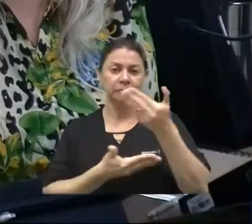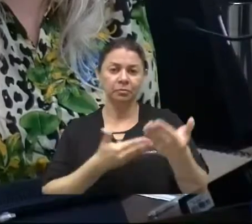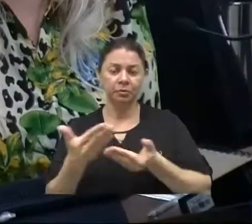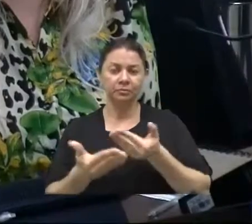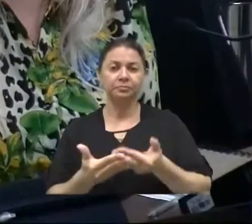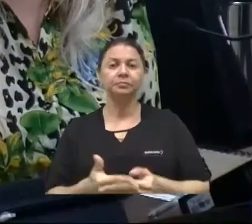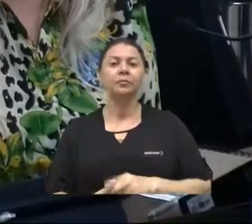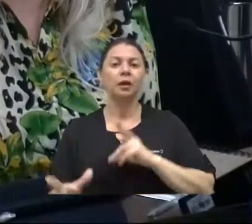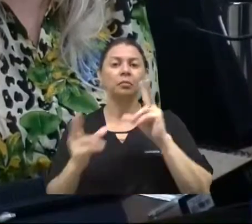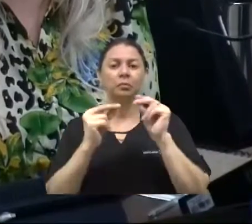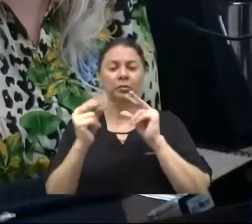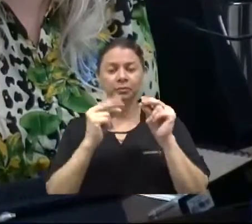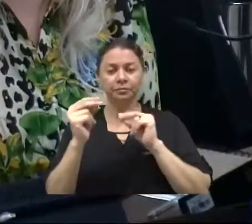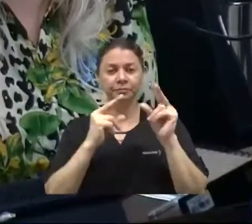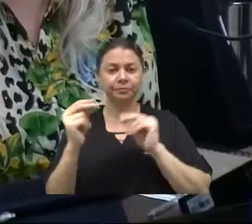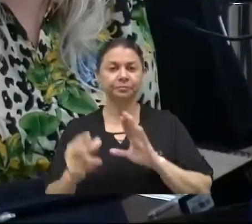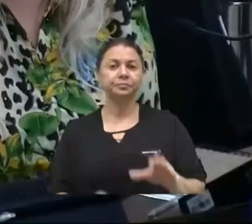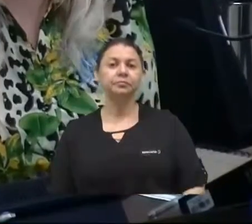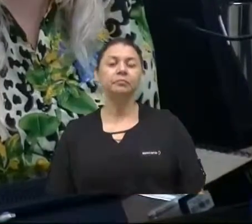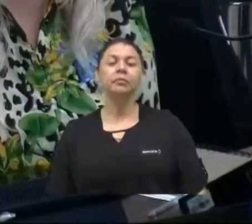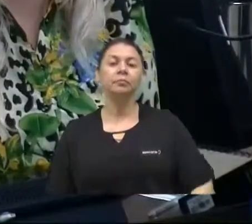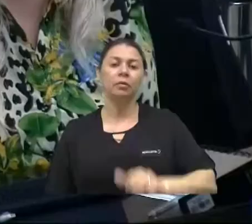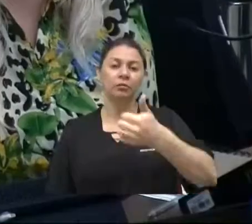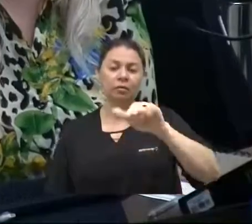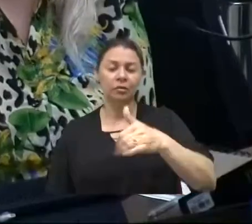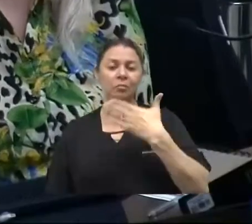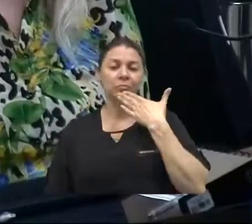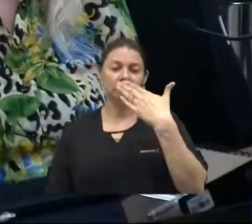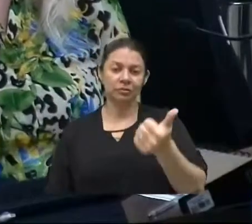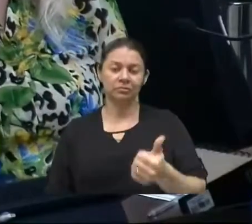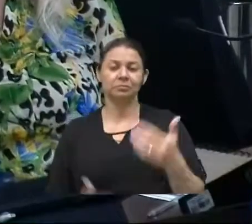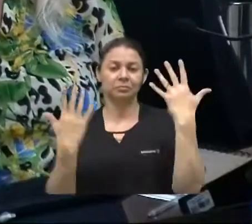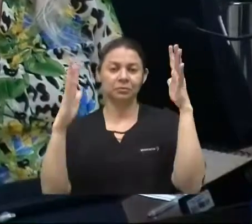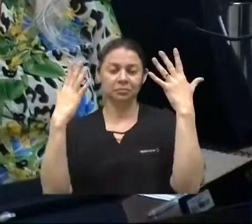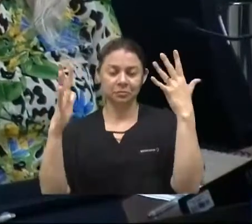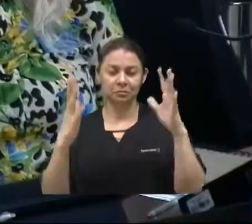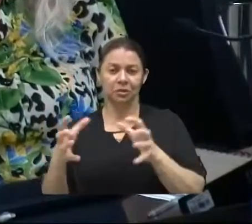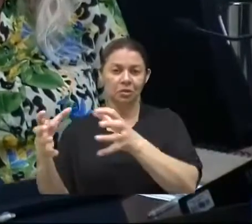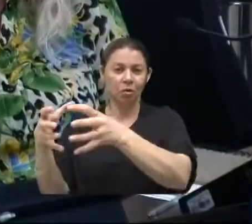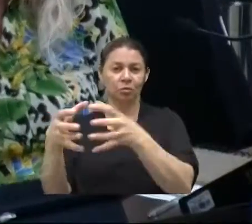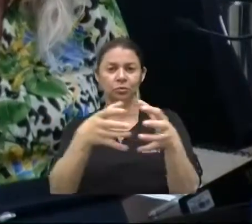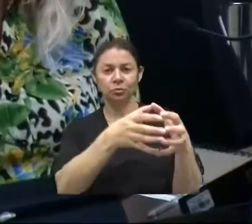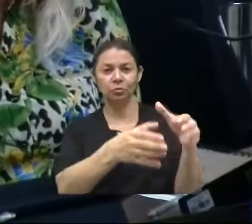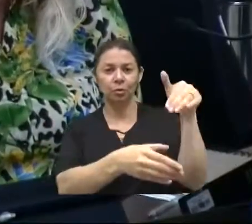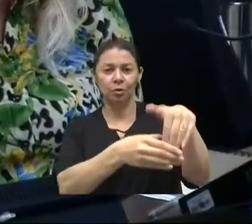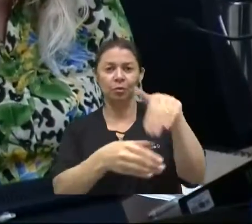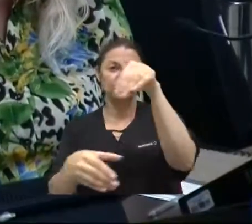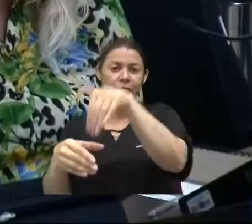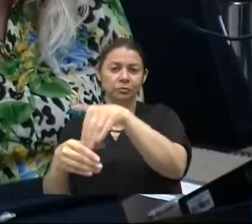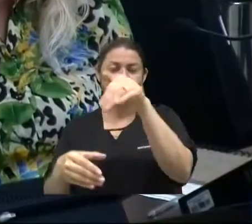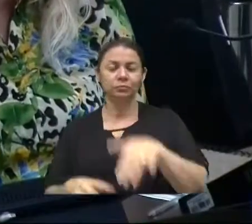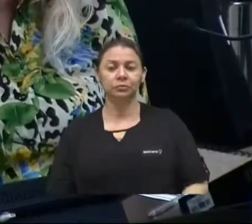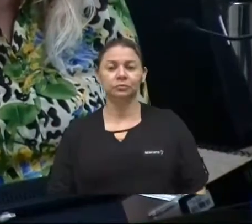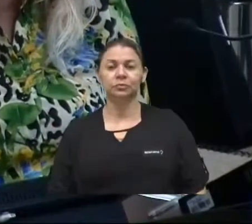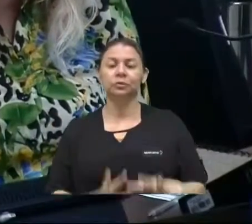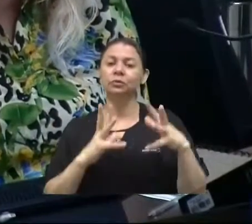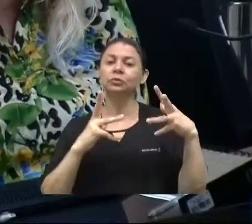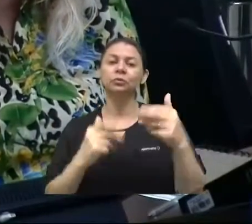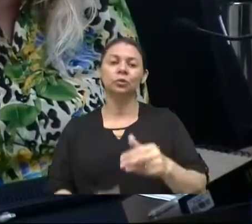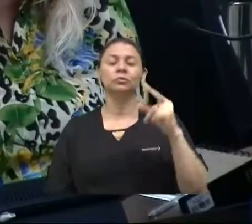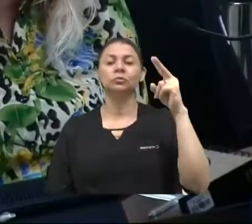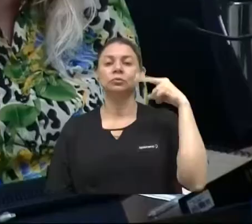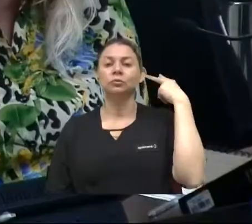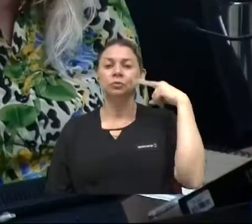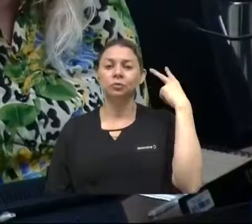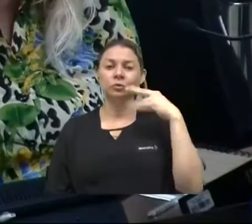o que é melhor a ser feito. Então, parabéns, Lemão, parabéns, pastor Nilton, com relação aí às posturas tomadas por vocês,